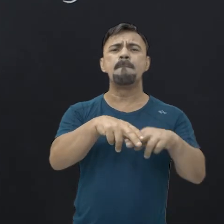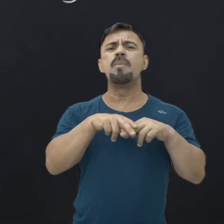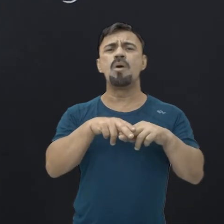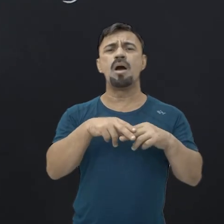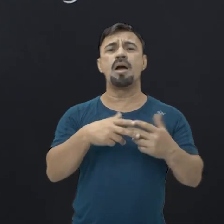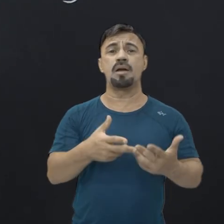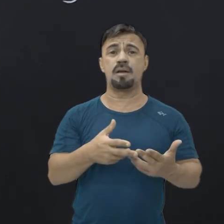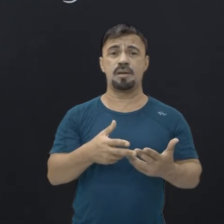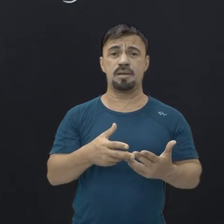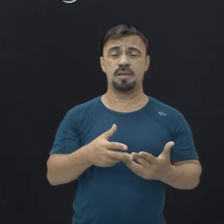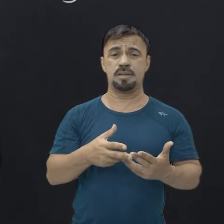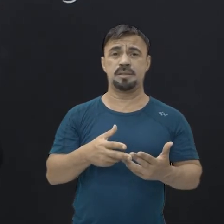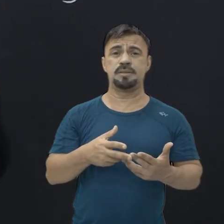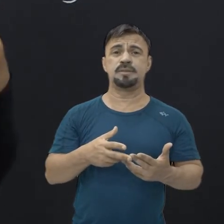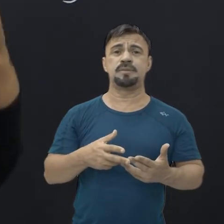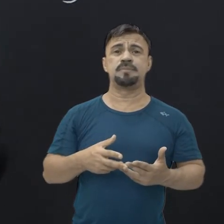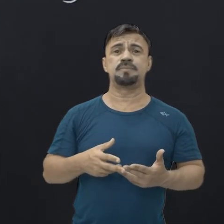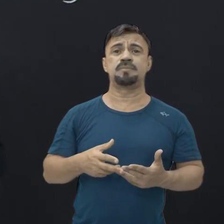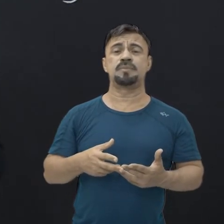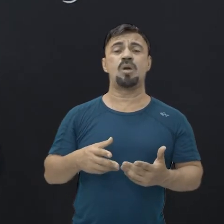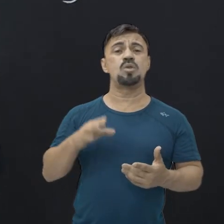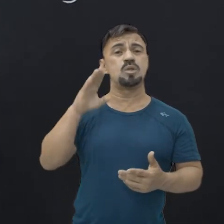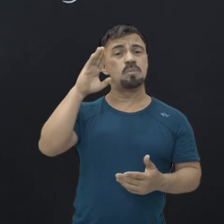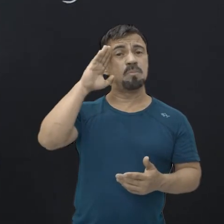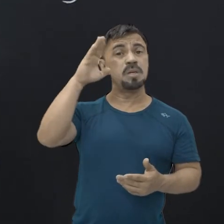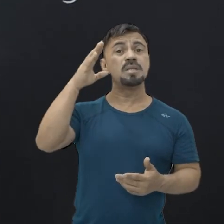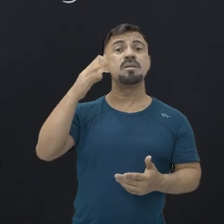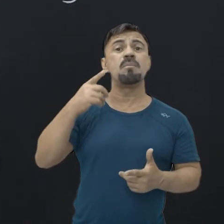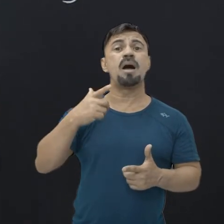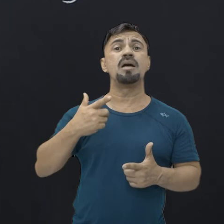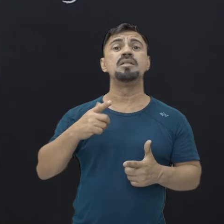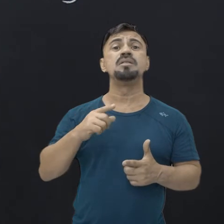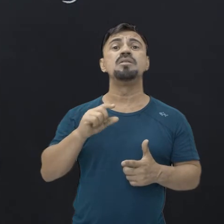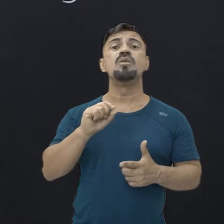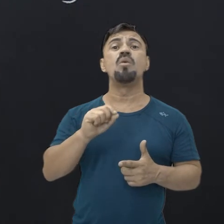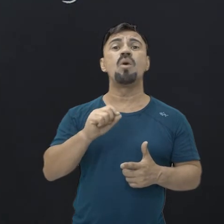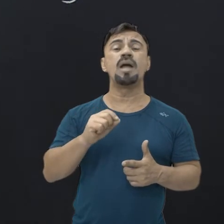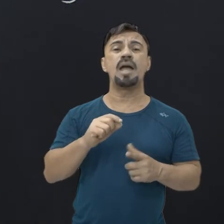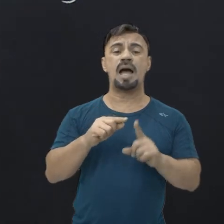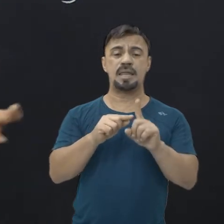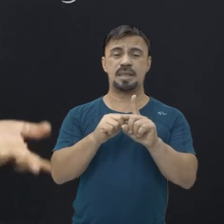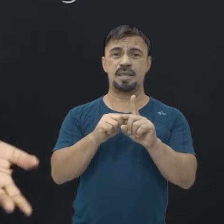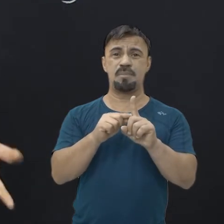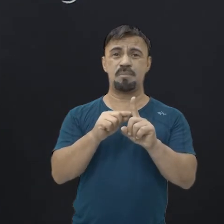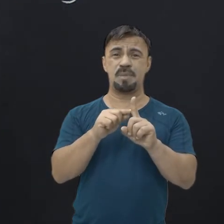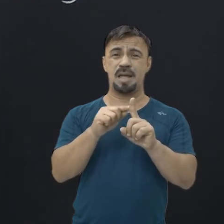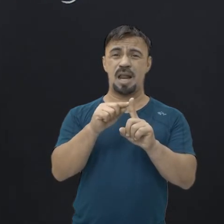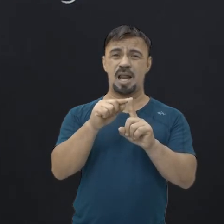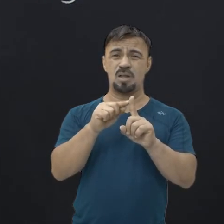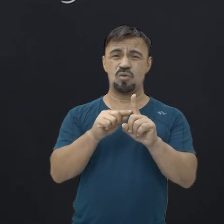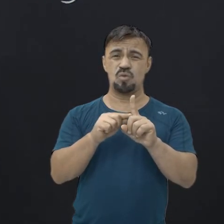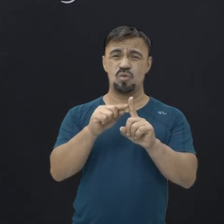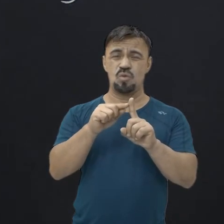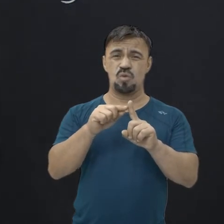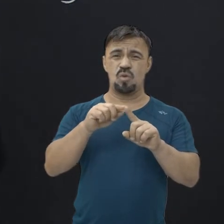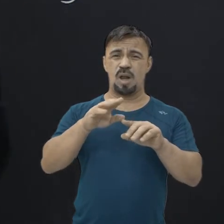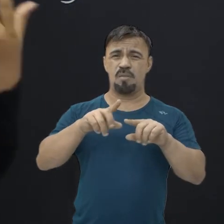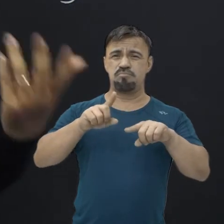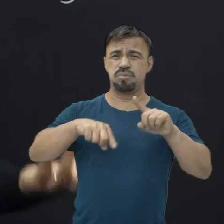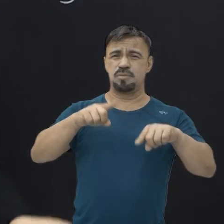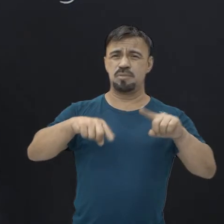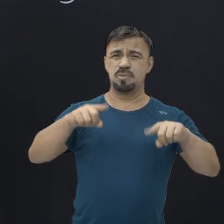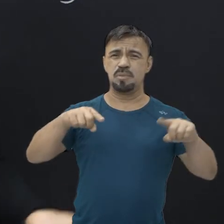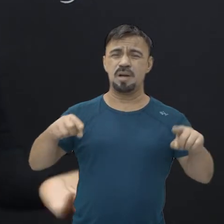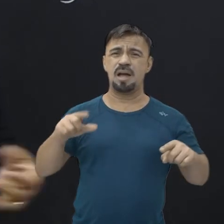isso? Dentre, assim, um dos principais motivos é justamente o fato de que a temperatura varia demais. Além de outros, tem